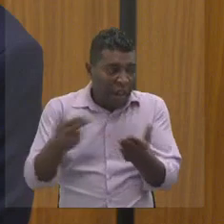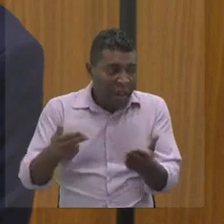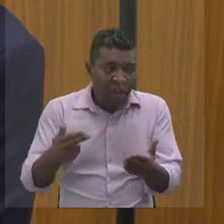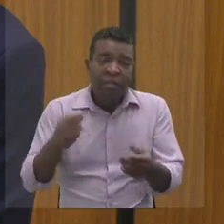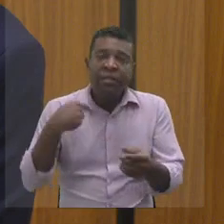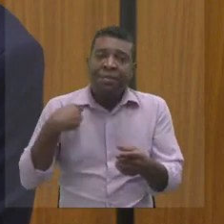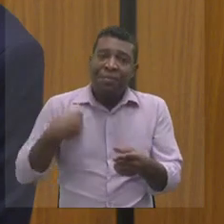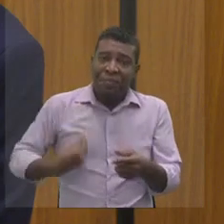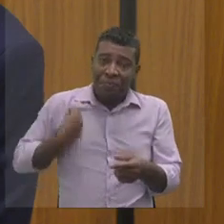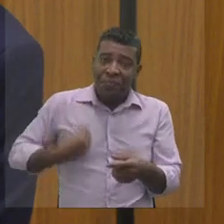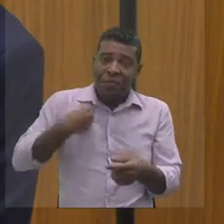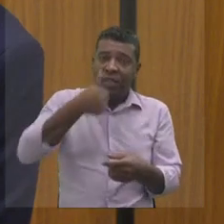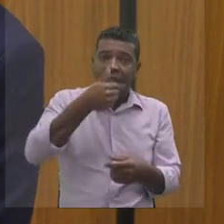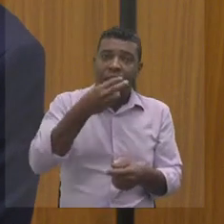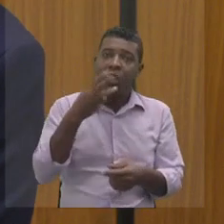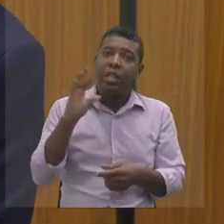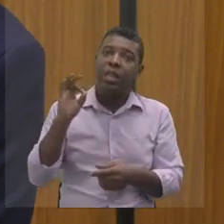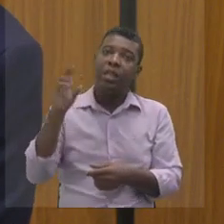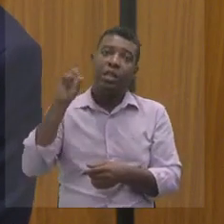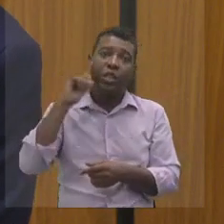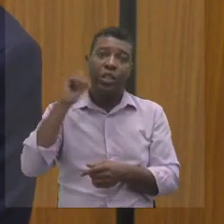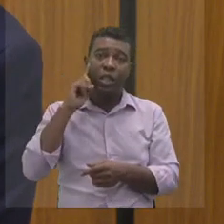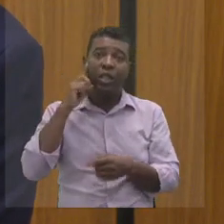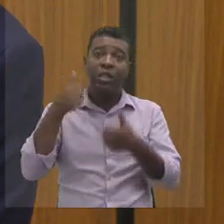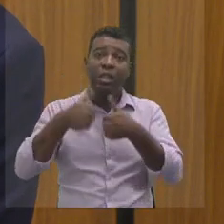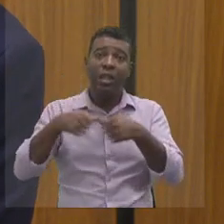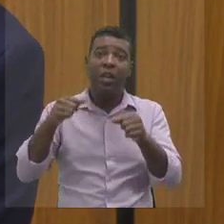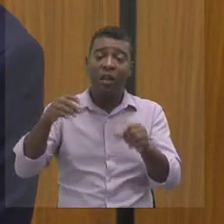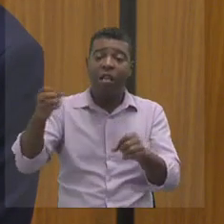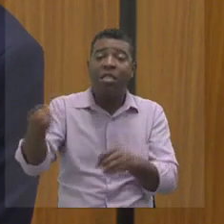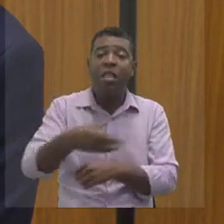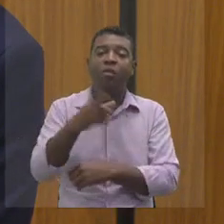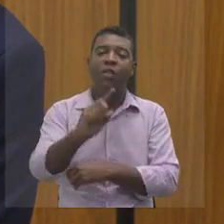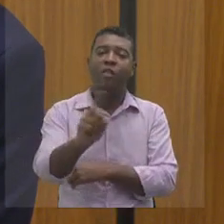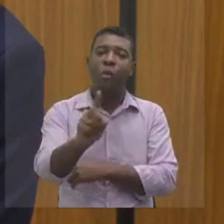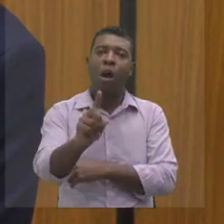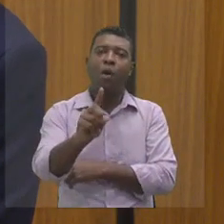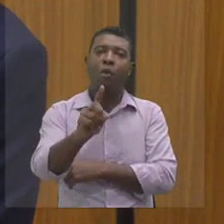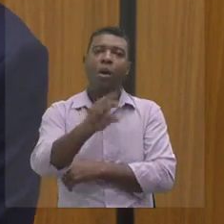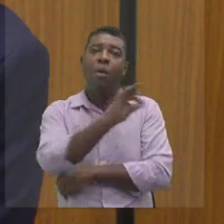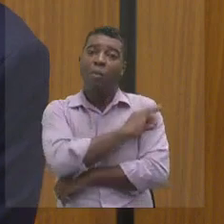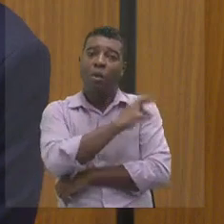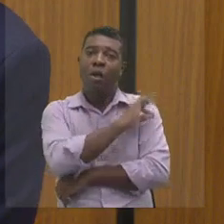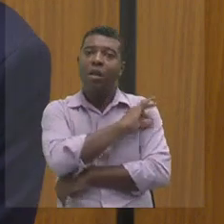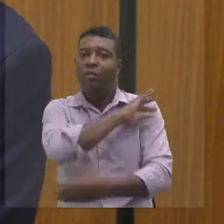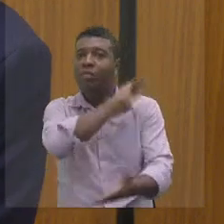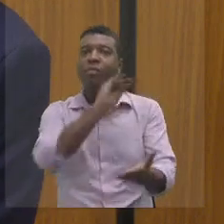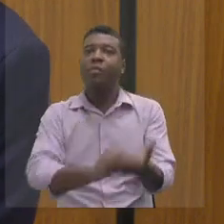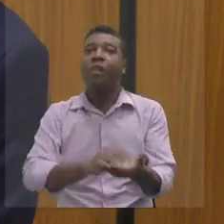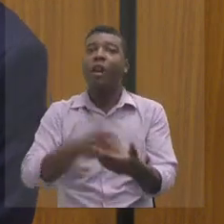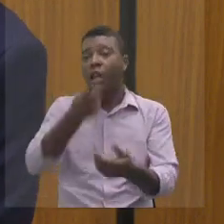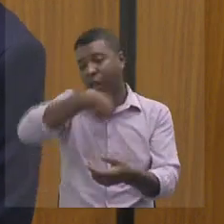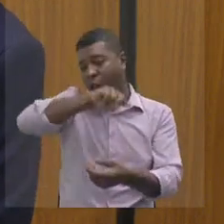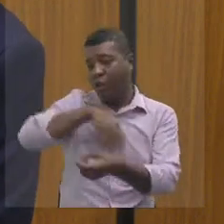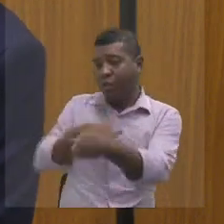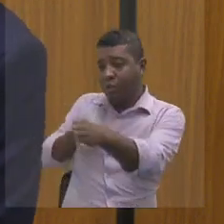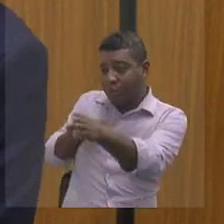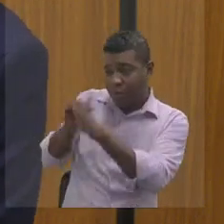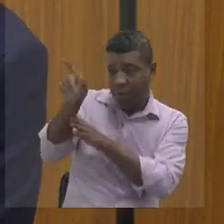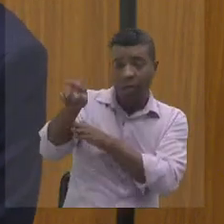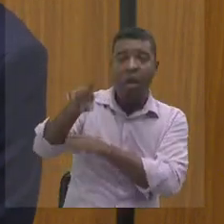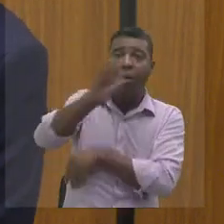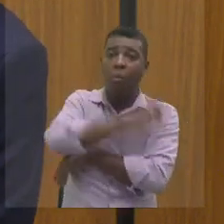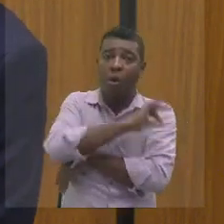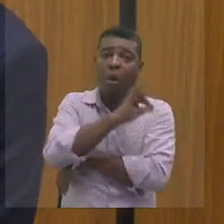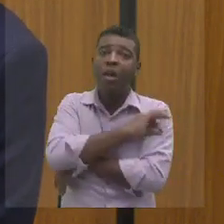de 30 dias esse número tava desatualizado por parte da polícia a gente até oficiou eles para que pudesse corrigir no sistema o número